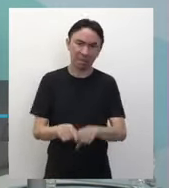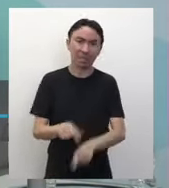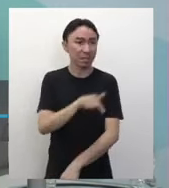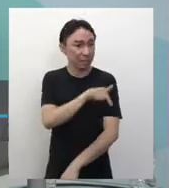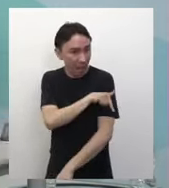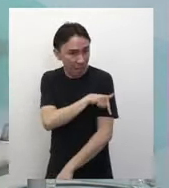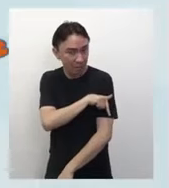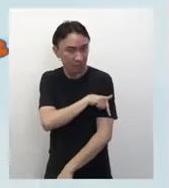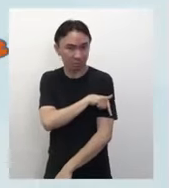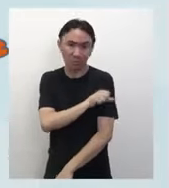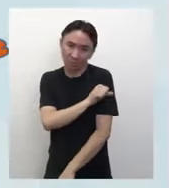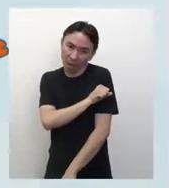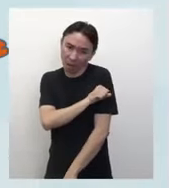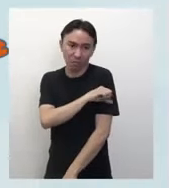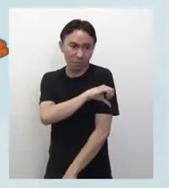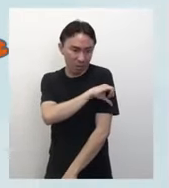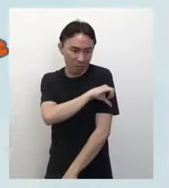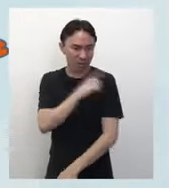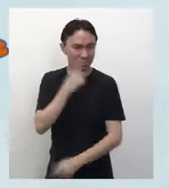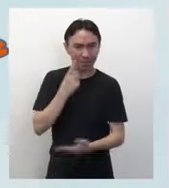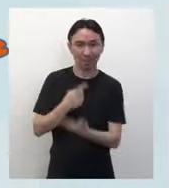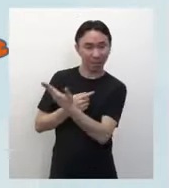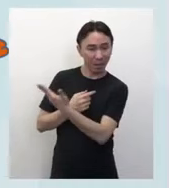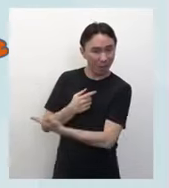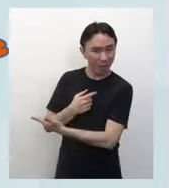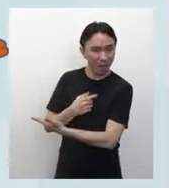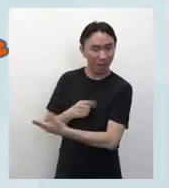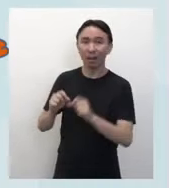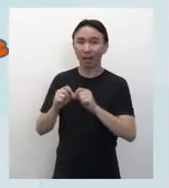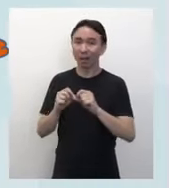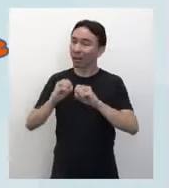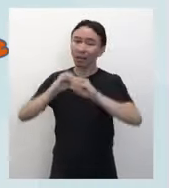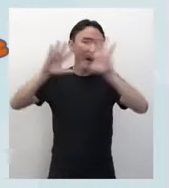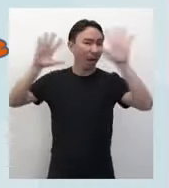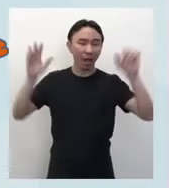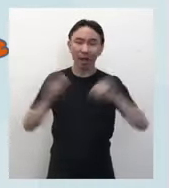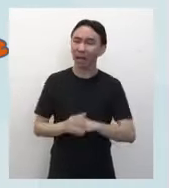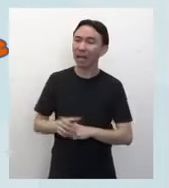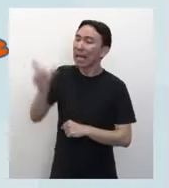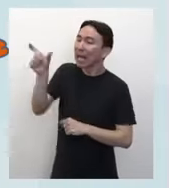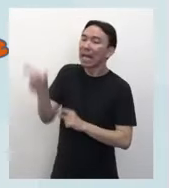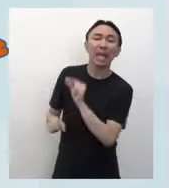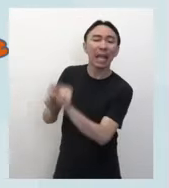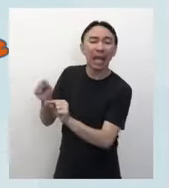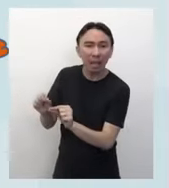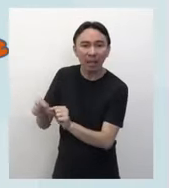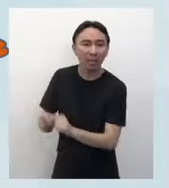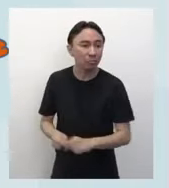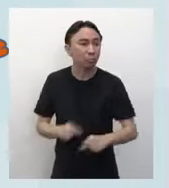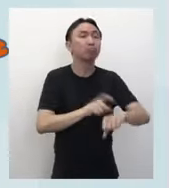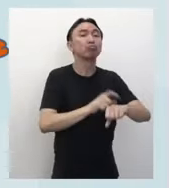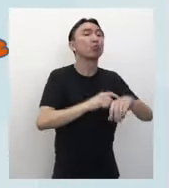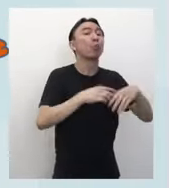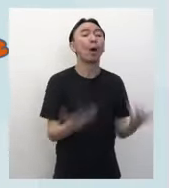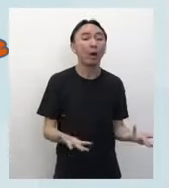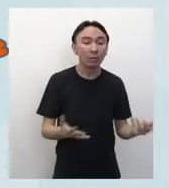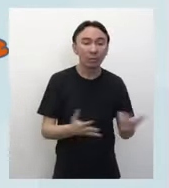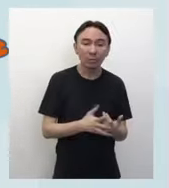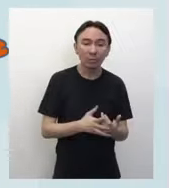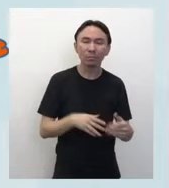achei legal, olha, fica bem claro, né? Esse quem, esse quando, esse o quê, depois a gente dá nome para tudo isso.